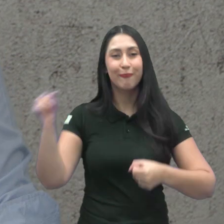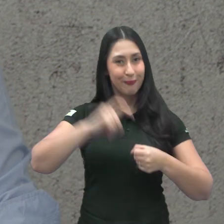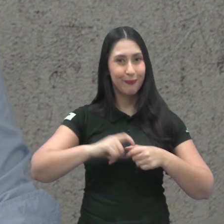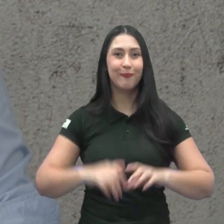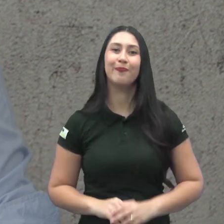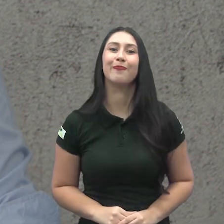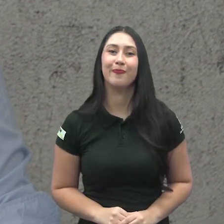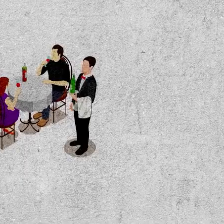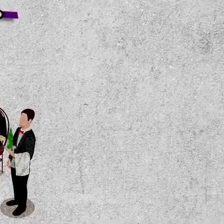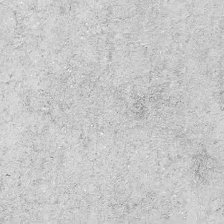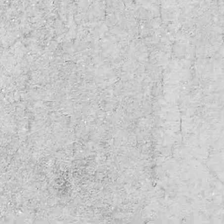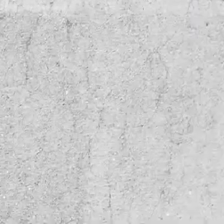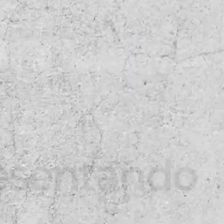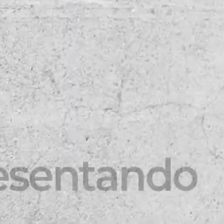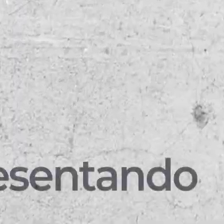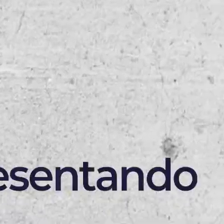gente volta já.